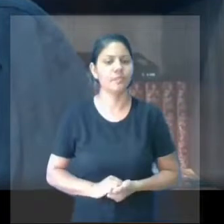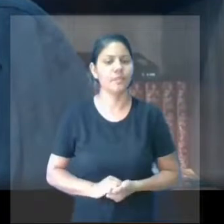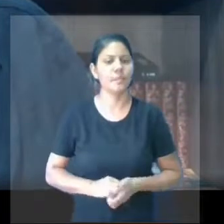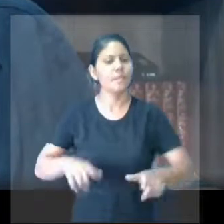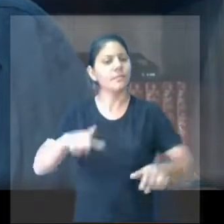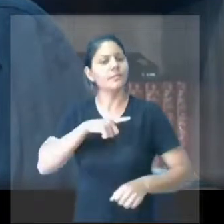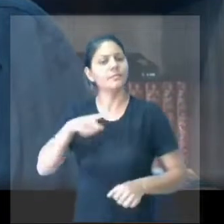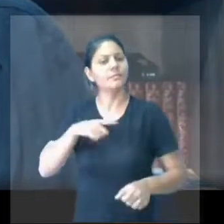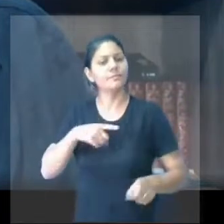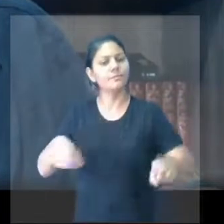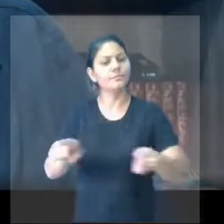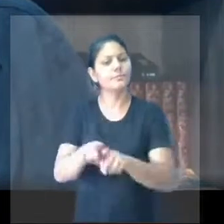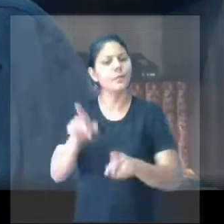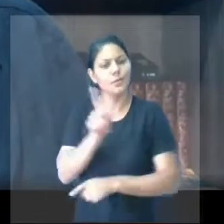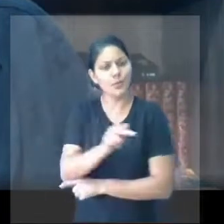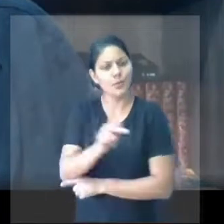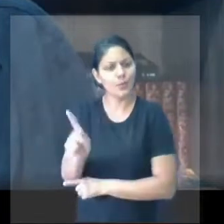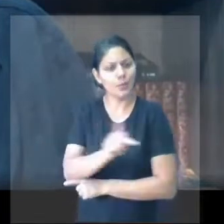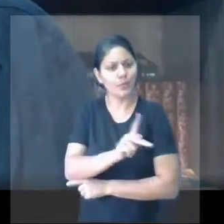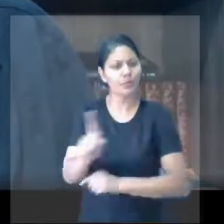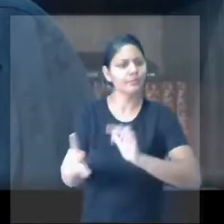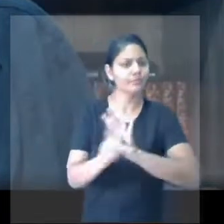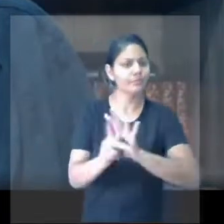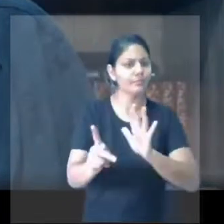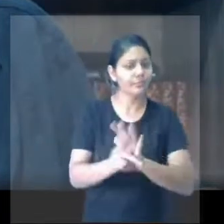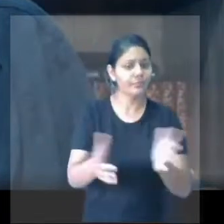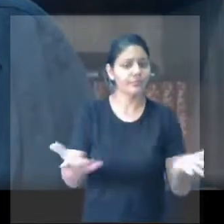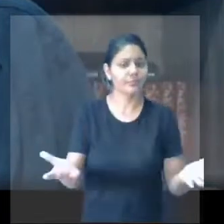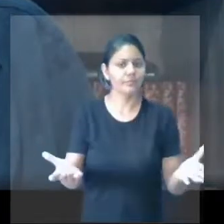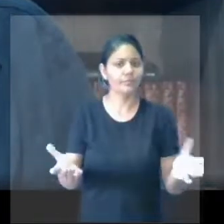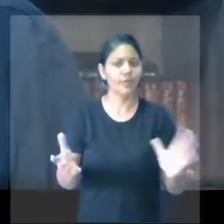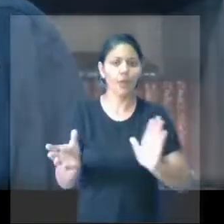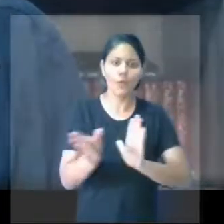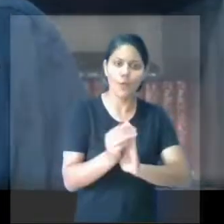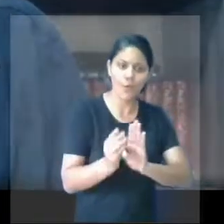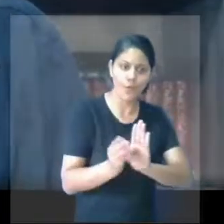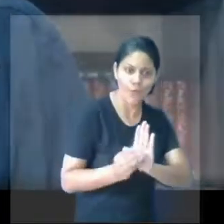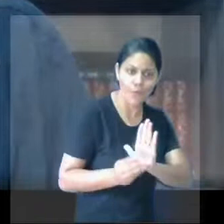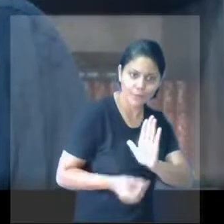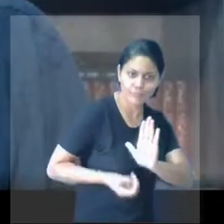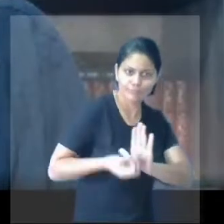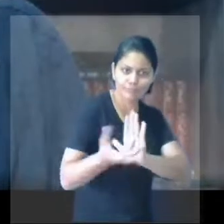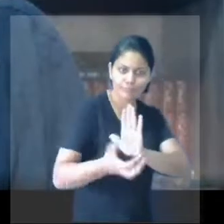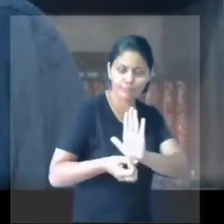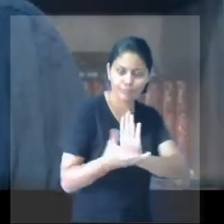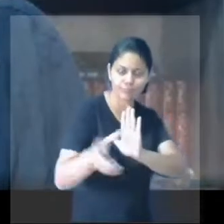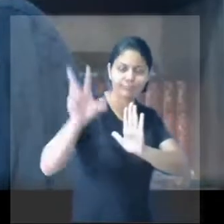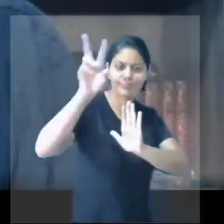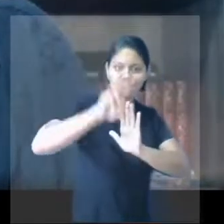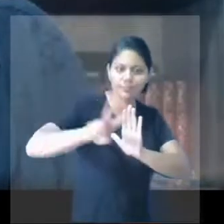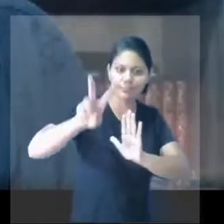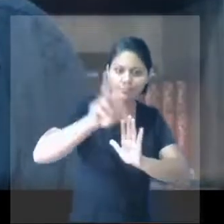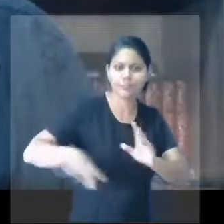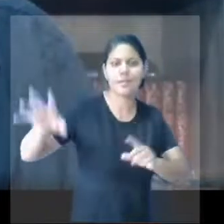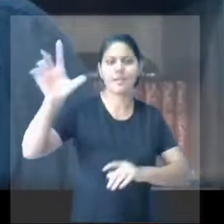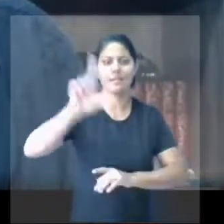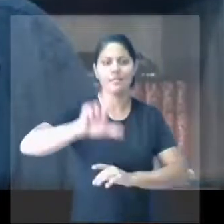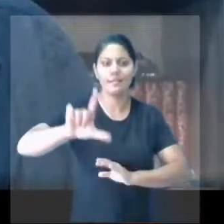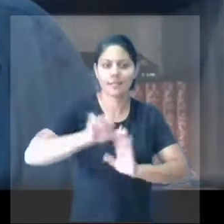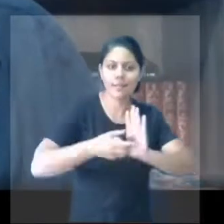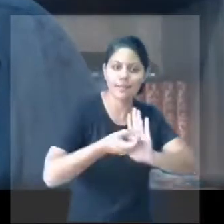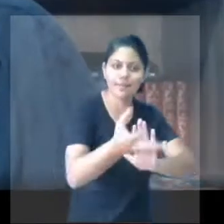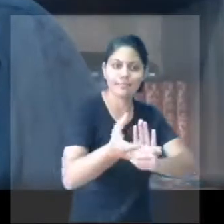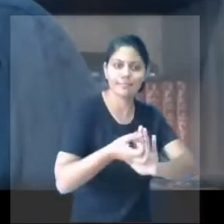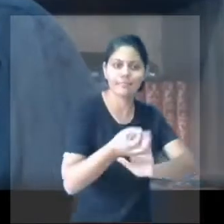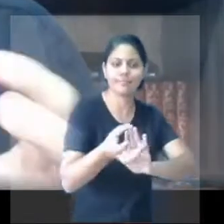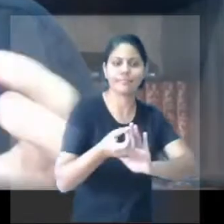próprios professores, né, que trazem todo essa carga, esse legado intelectual e repassam isso aos seus alunos.